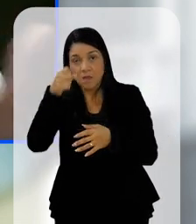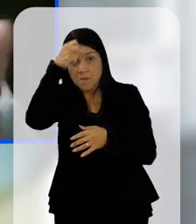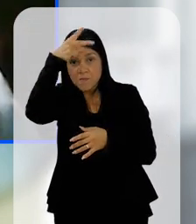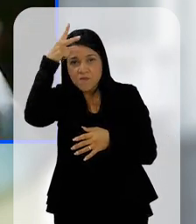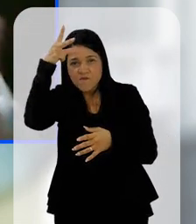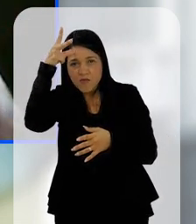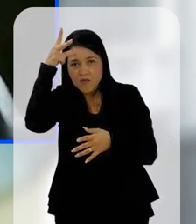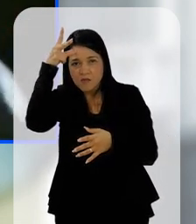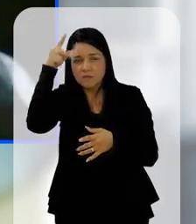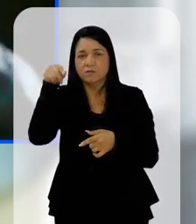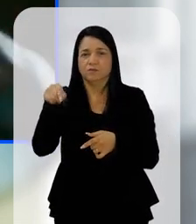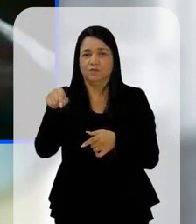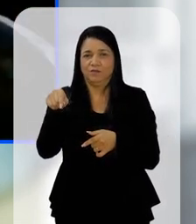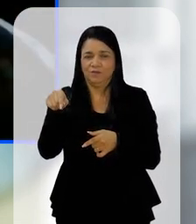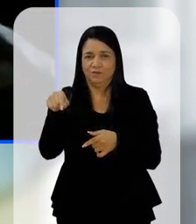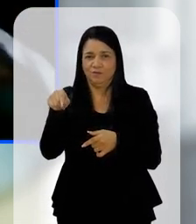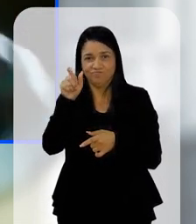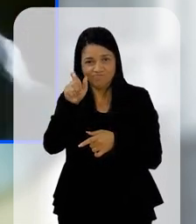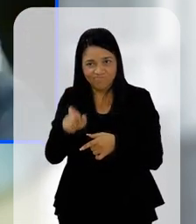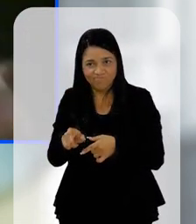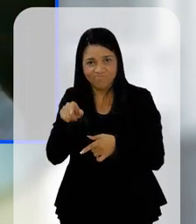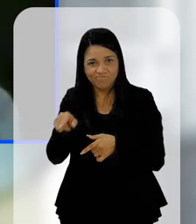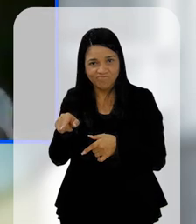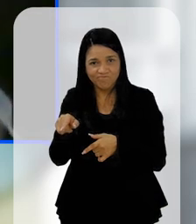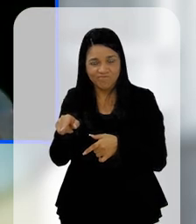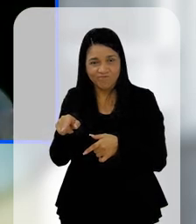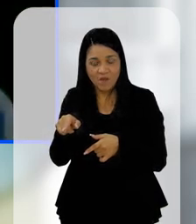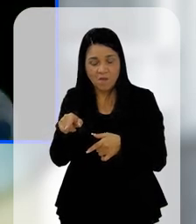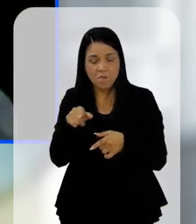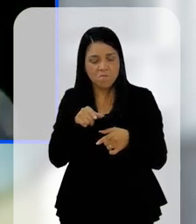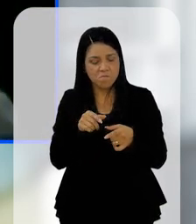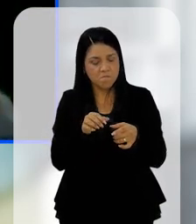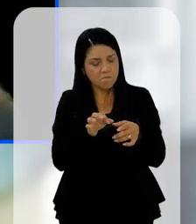não todos, mas muitos prefeitos, pegavam aqui o